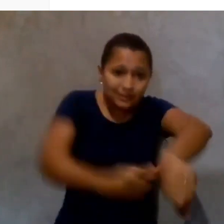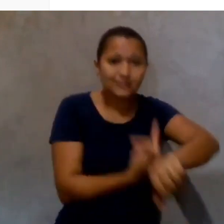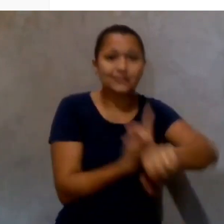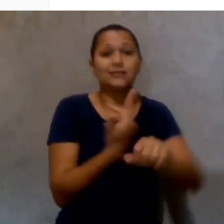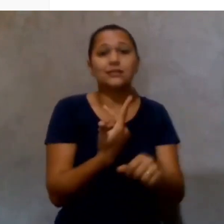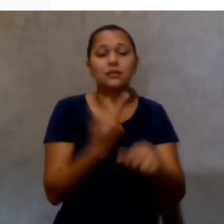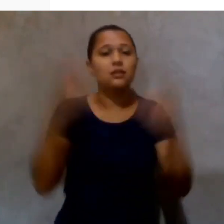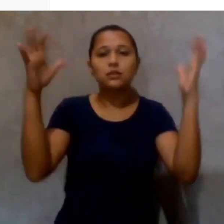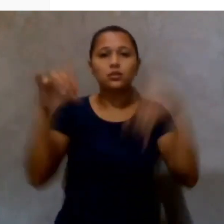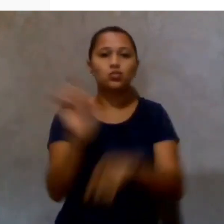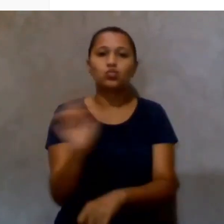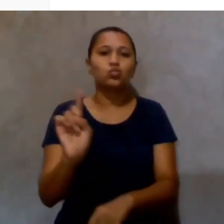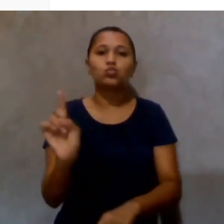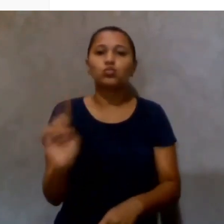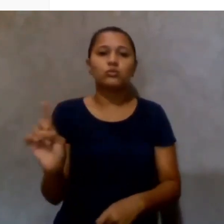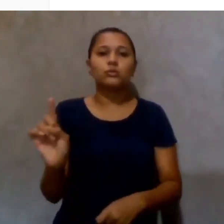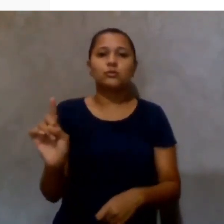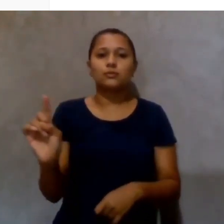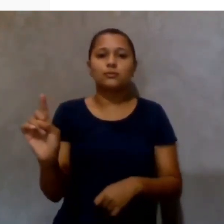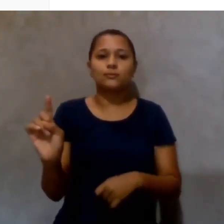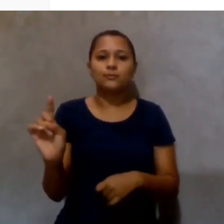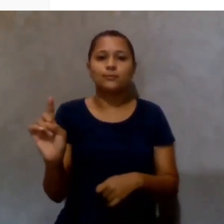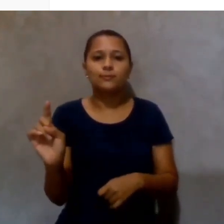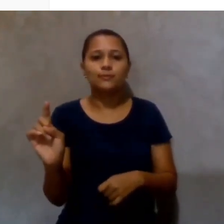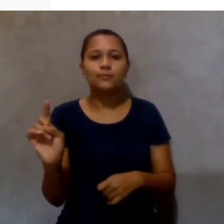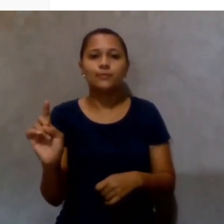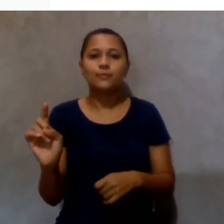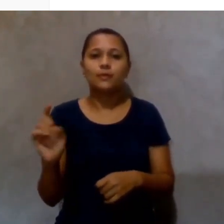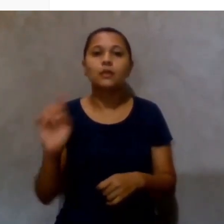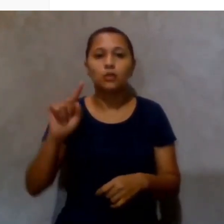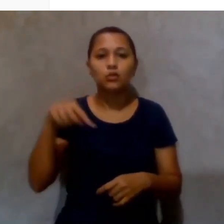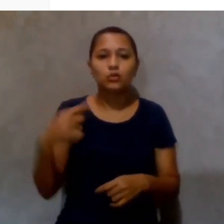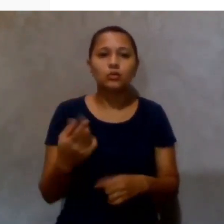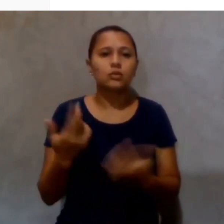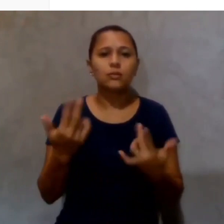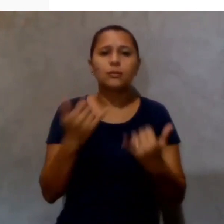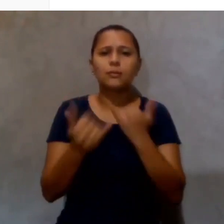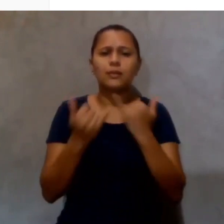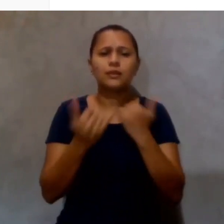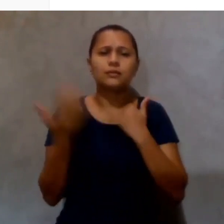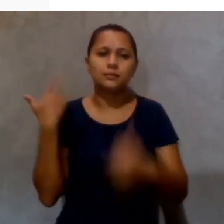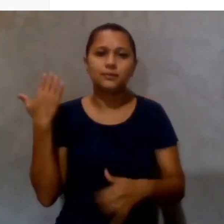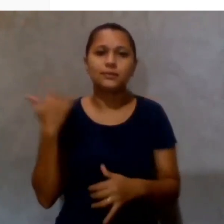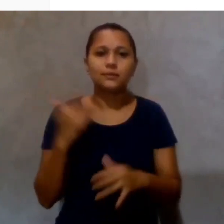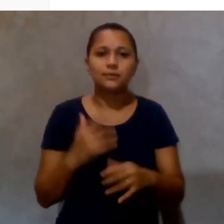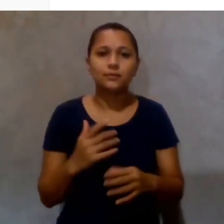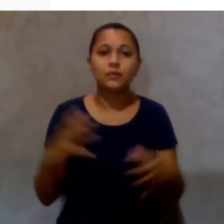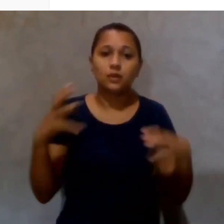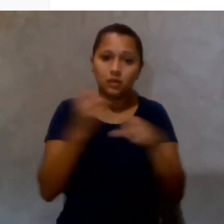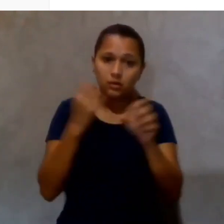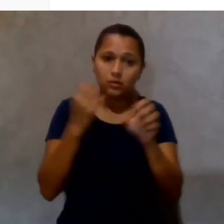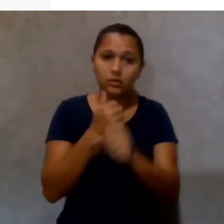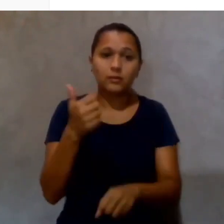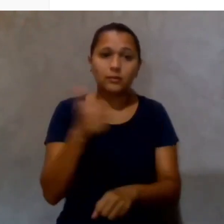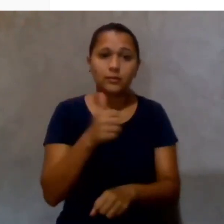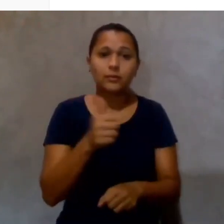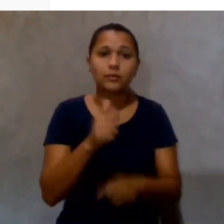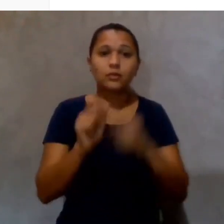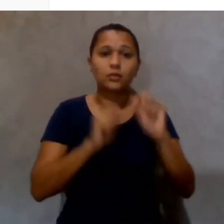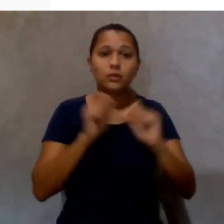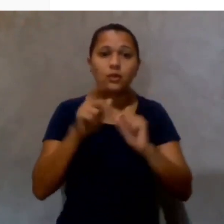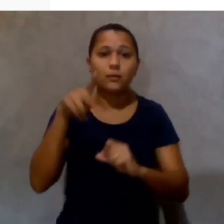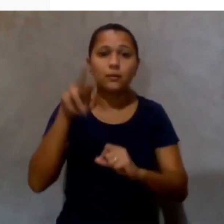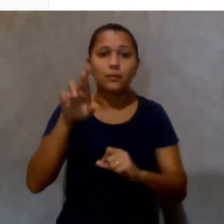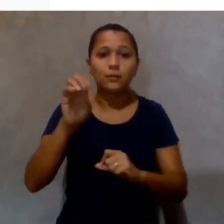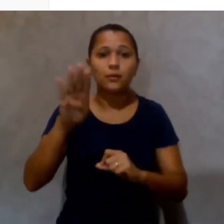atrasar e não chover. Então, a gente vai proceder de maneira análoga à situação anterior. Vamos calcular